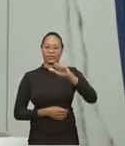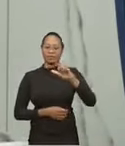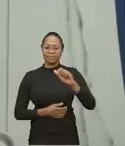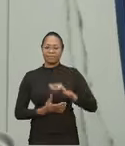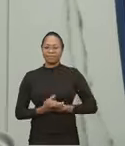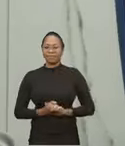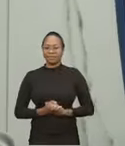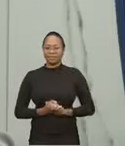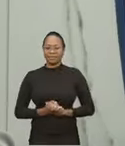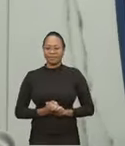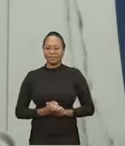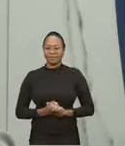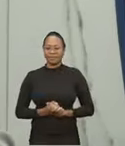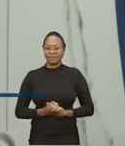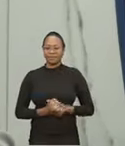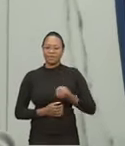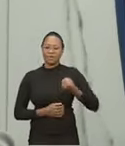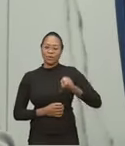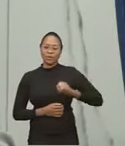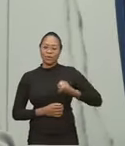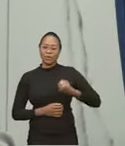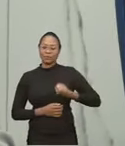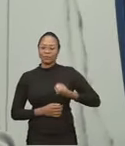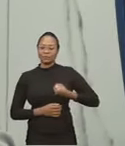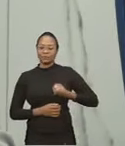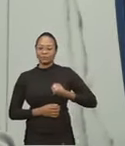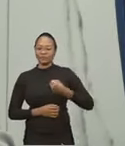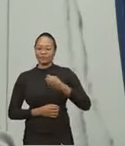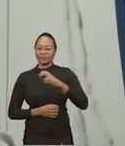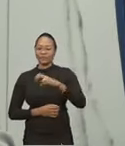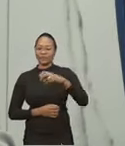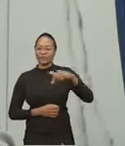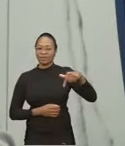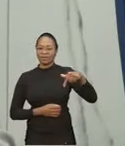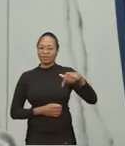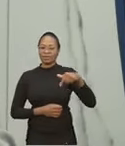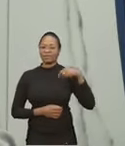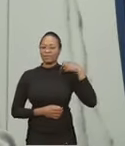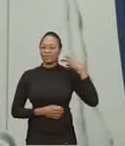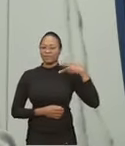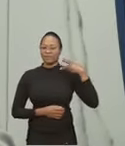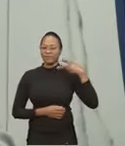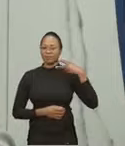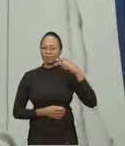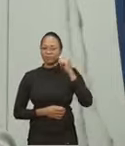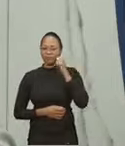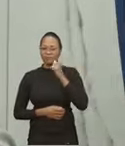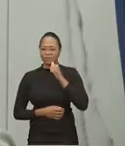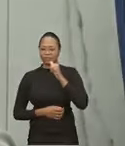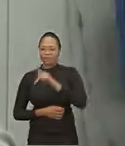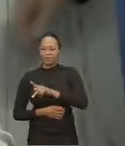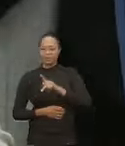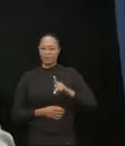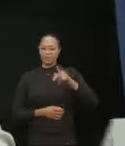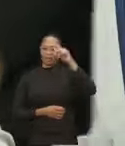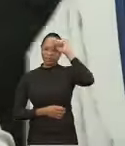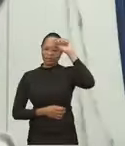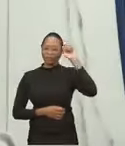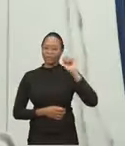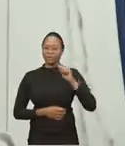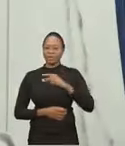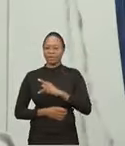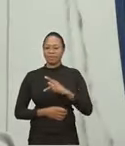da outras providências. Projeto de resolução de número 257, de autoria da vereadora professora Angélica